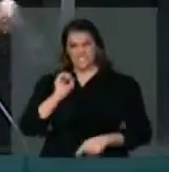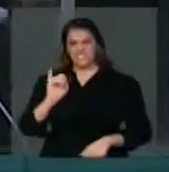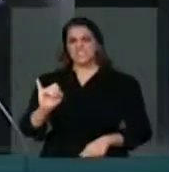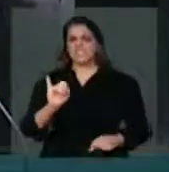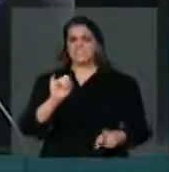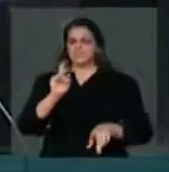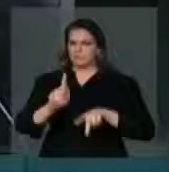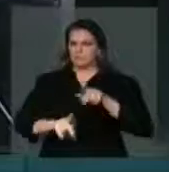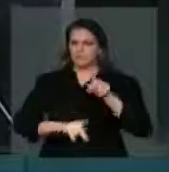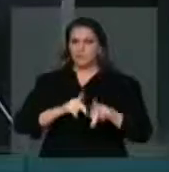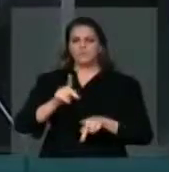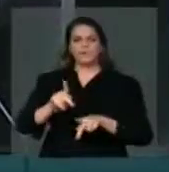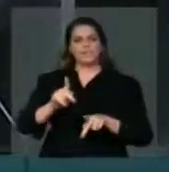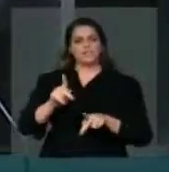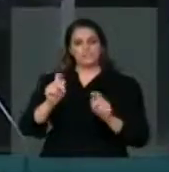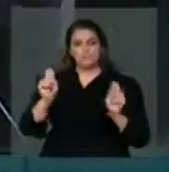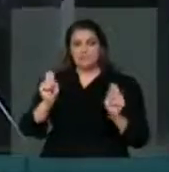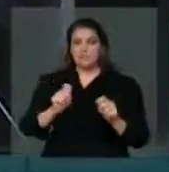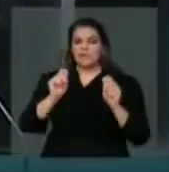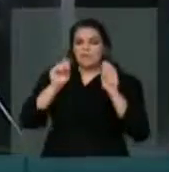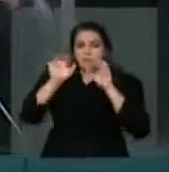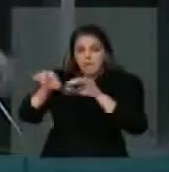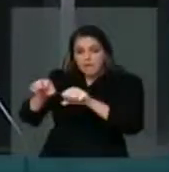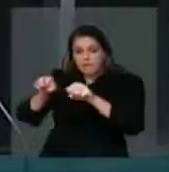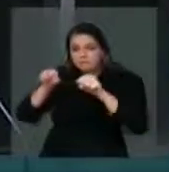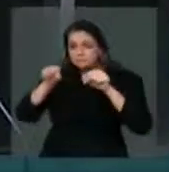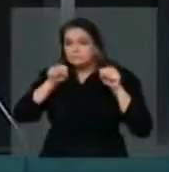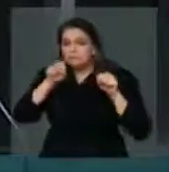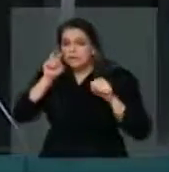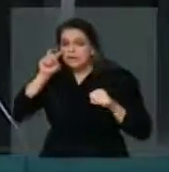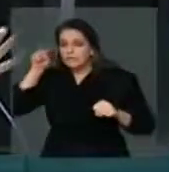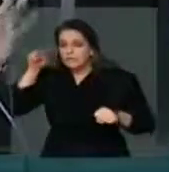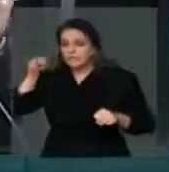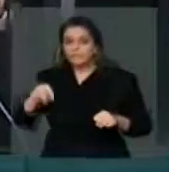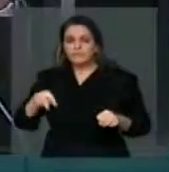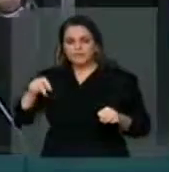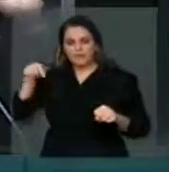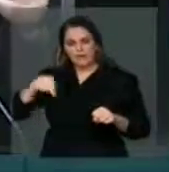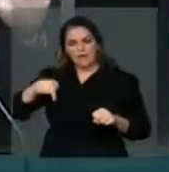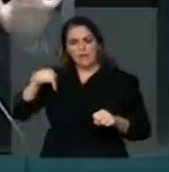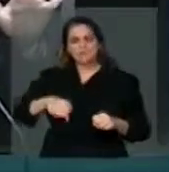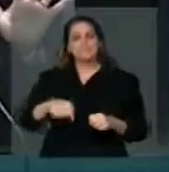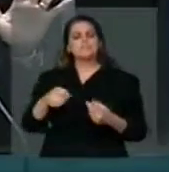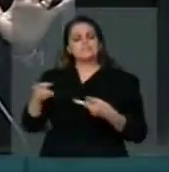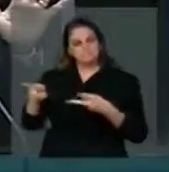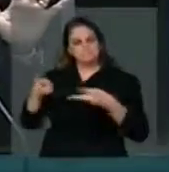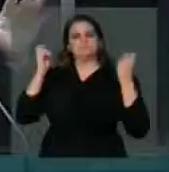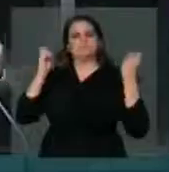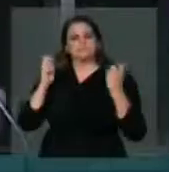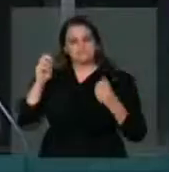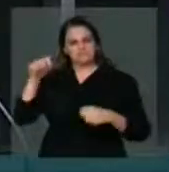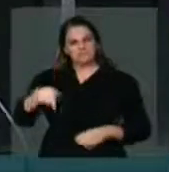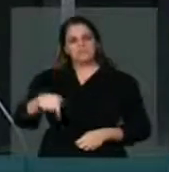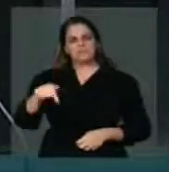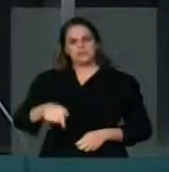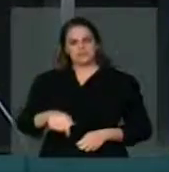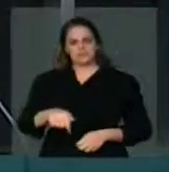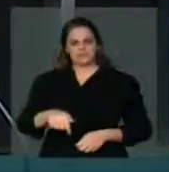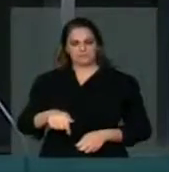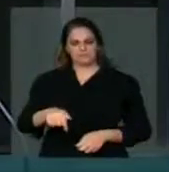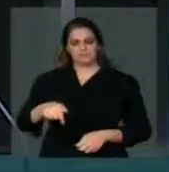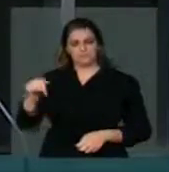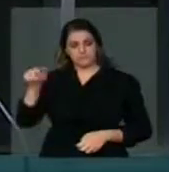brasileira assistisse aqui, o público presente iria observar, senhores deputados. De um